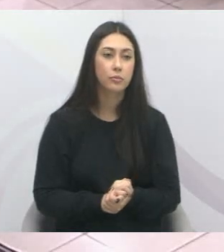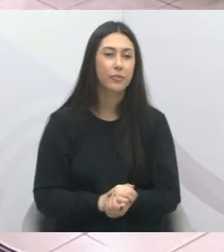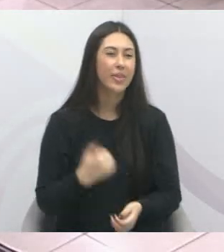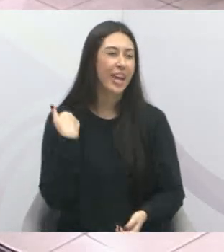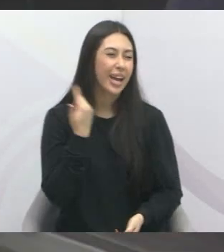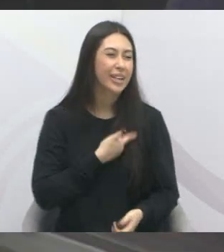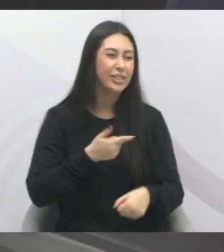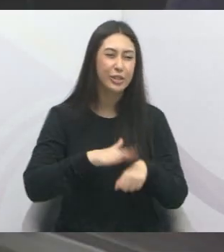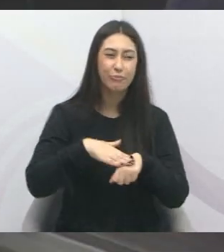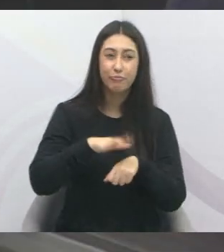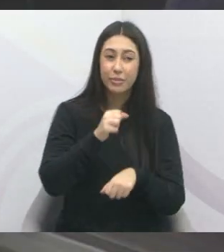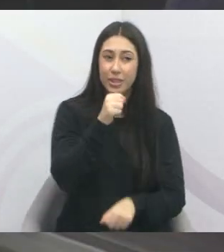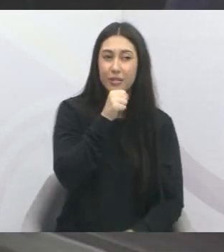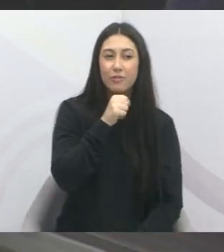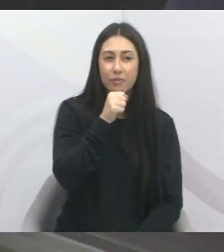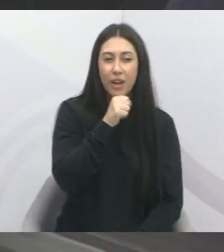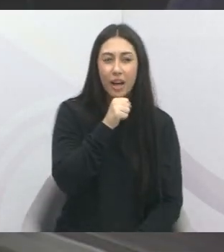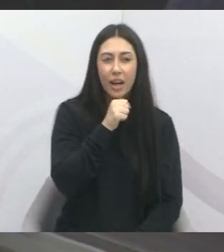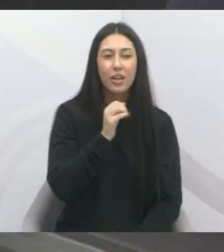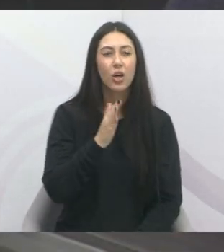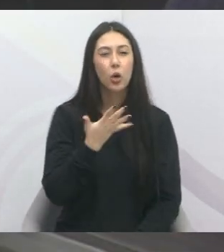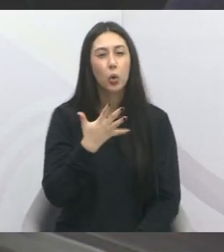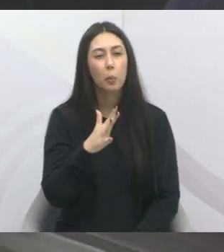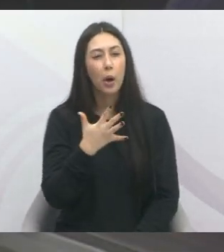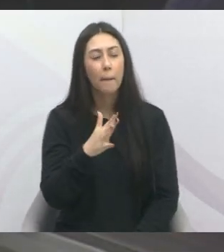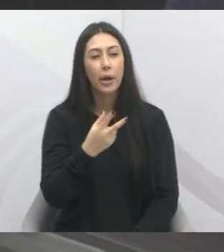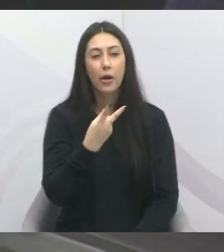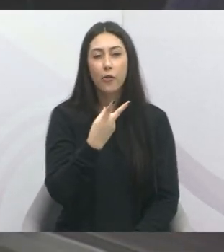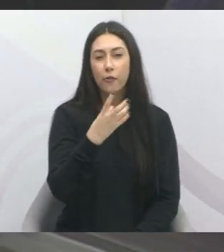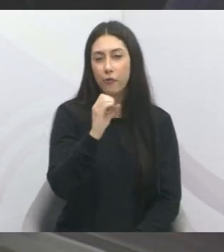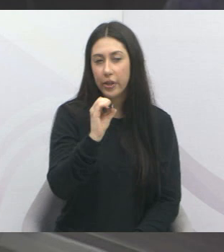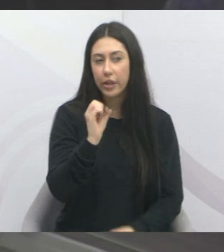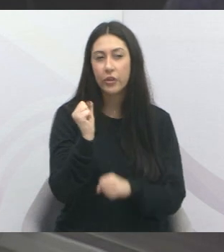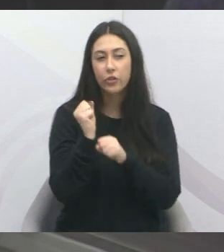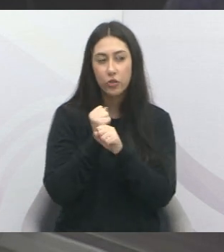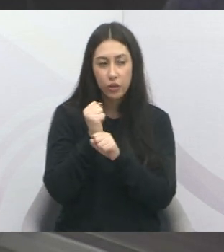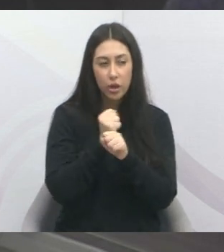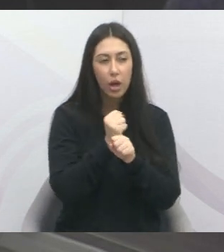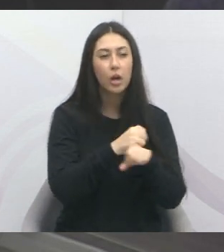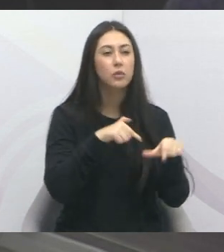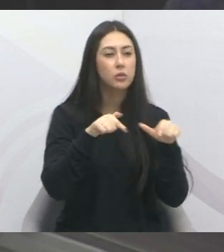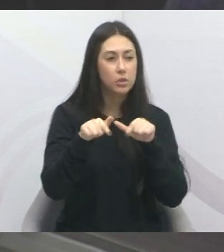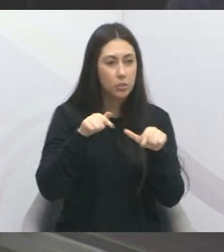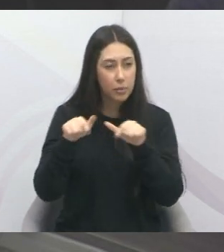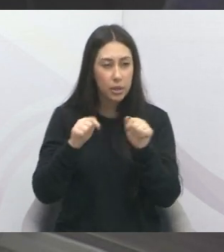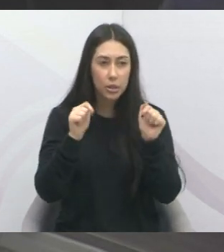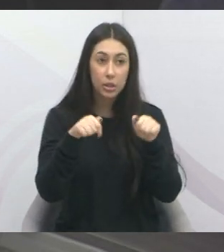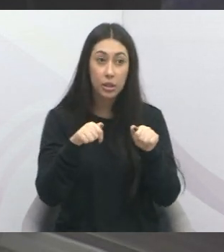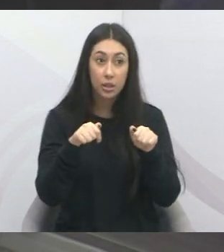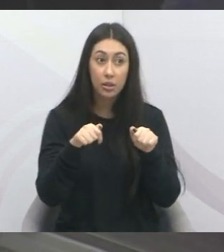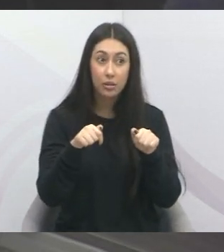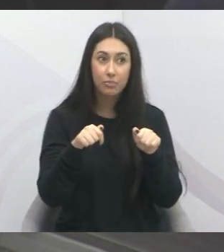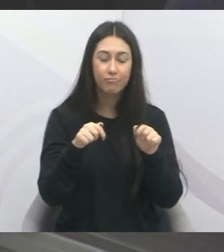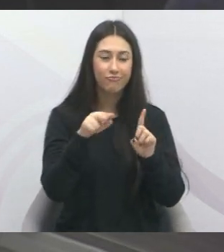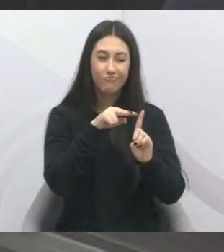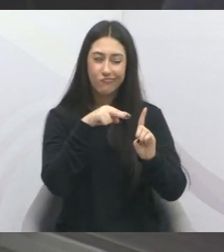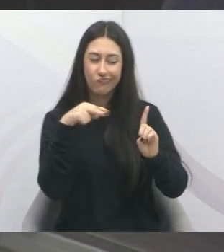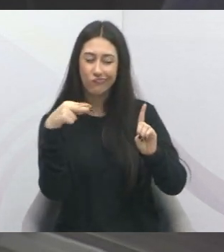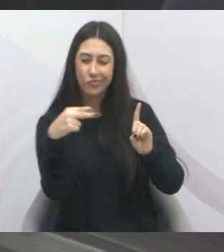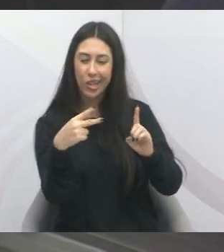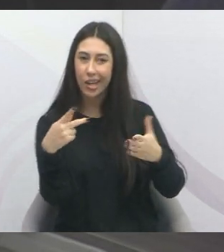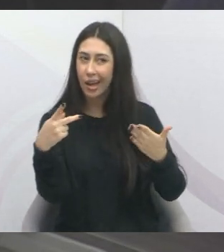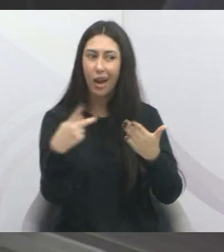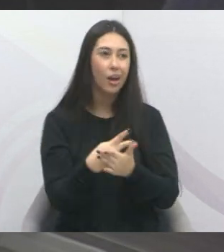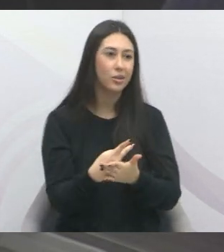mais velho, de saúde, tem quase 20 anos atuando aqui na linha de frente, essa é uma visão errada. Isso